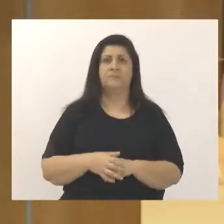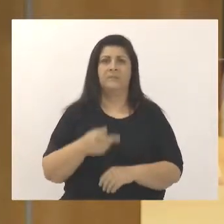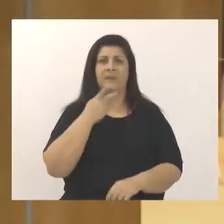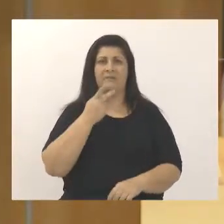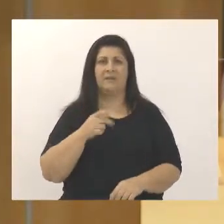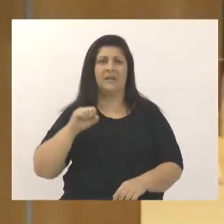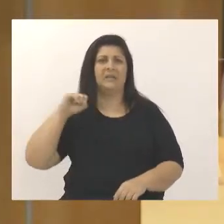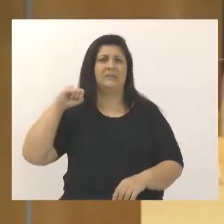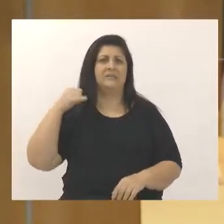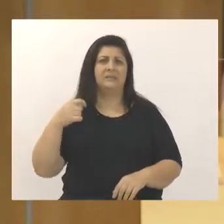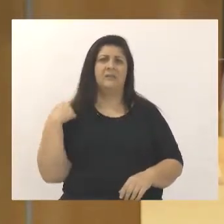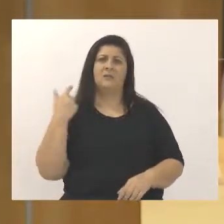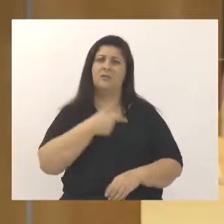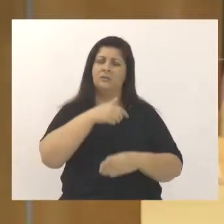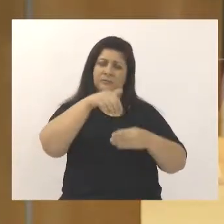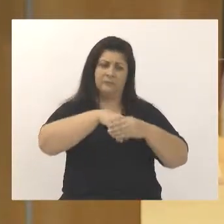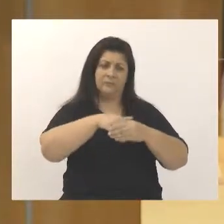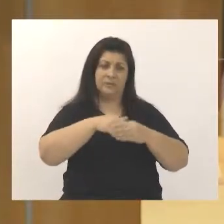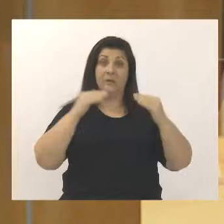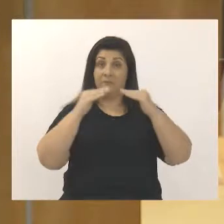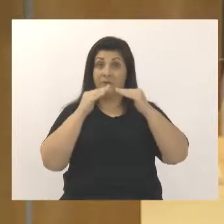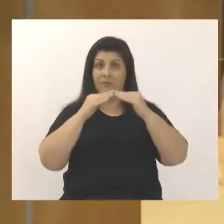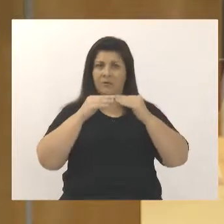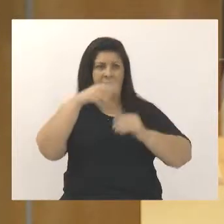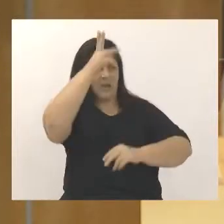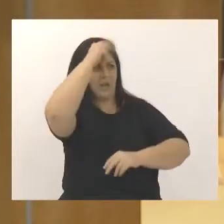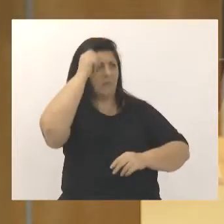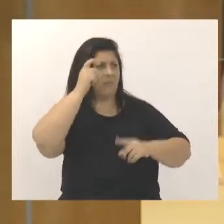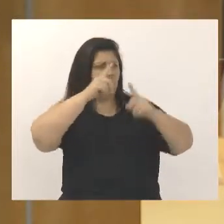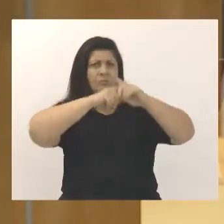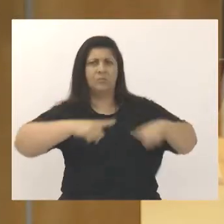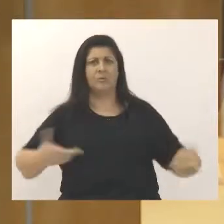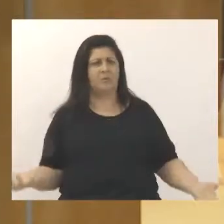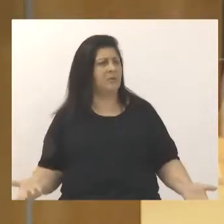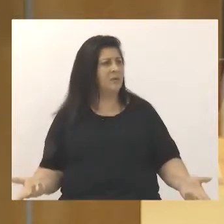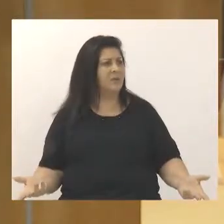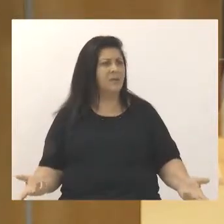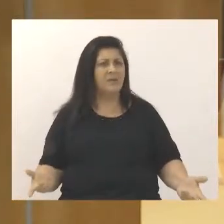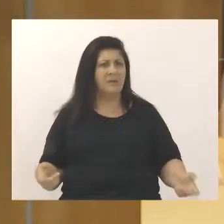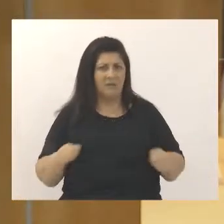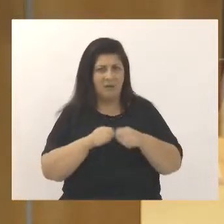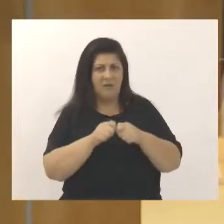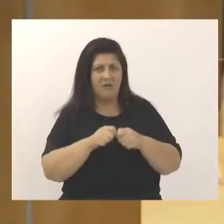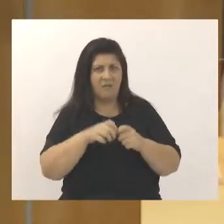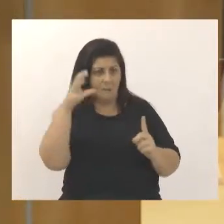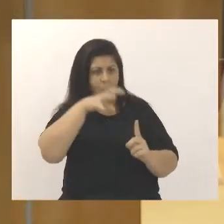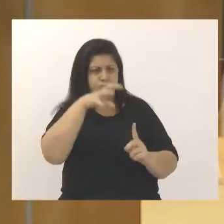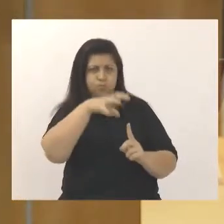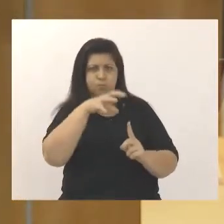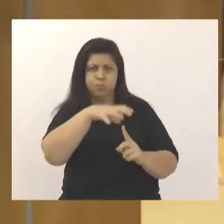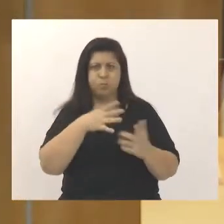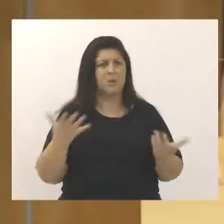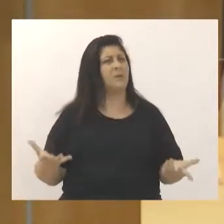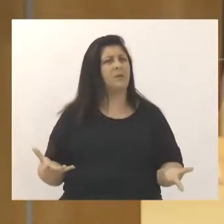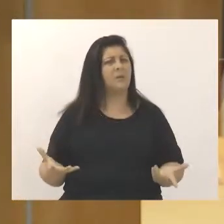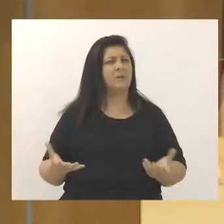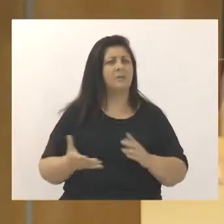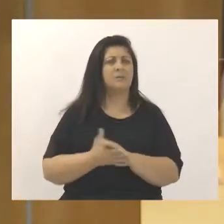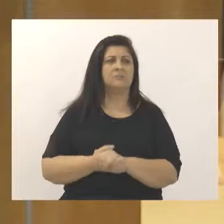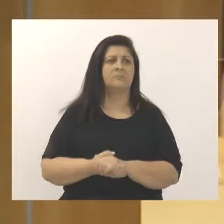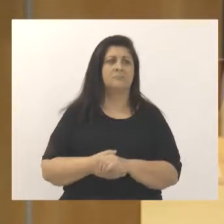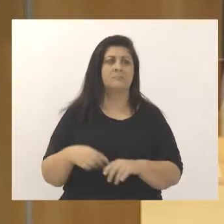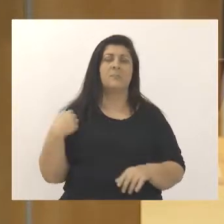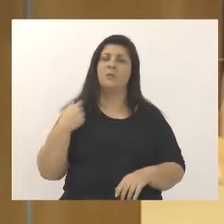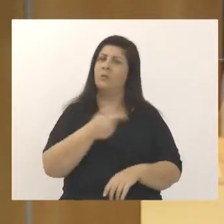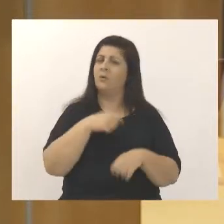que se nós votar a favor, o prefeito vai vetar, é tentar coagir os demais vereadores, que são da base do prefeito. Eu acho que nós temos que ter